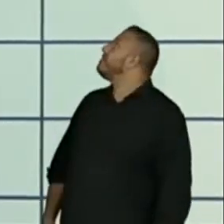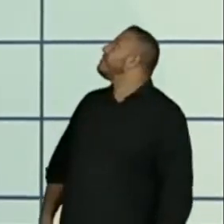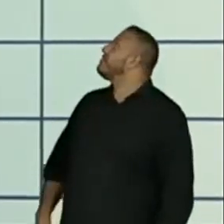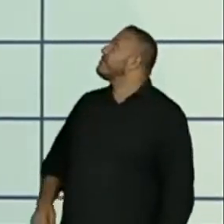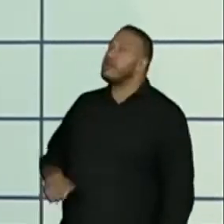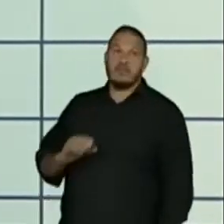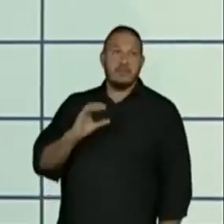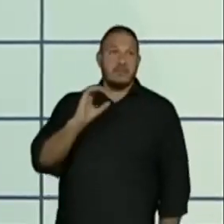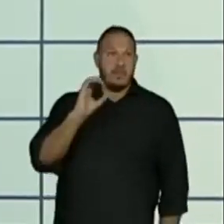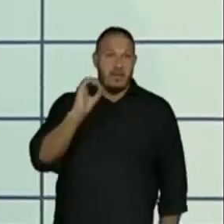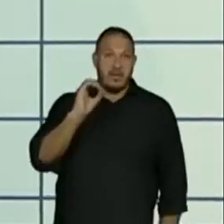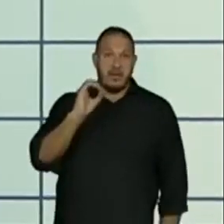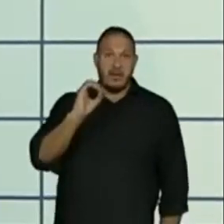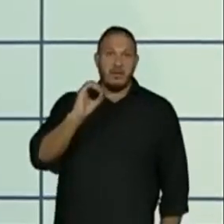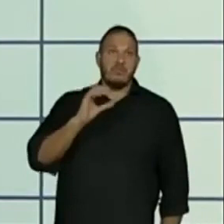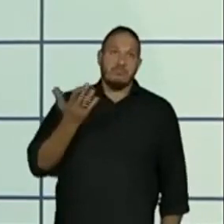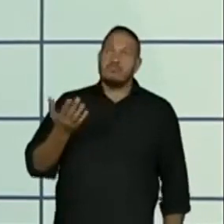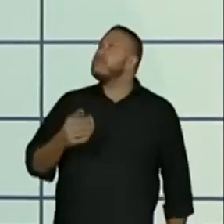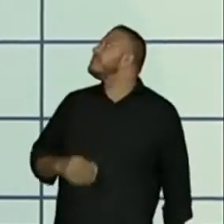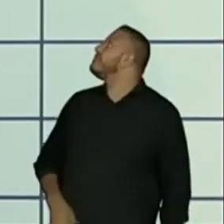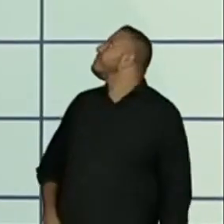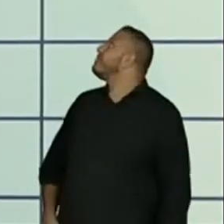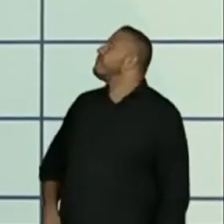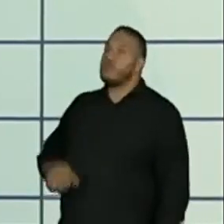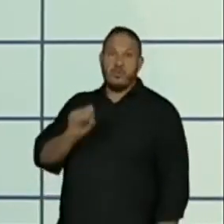0, 8,